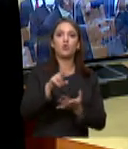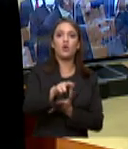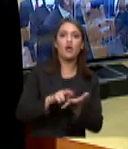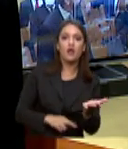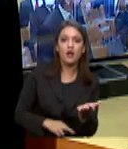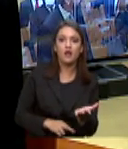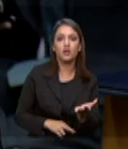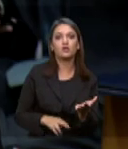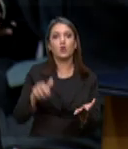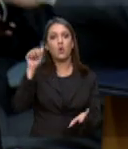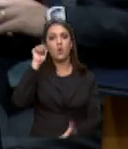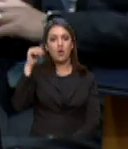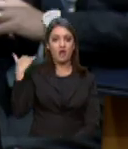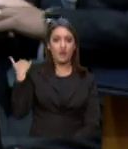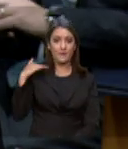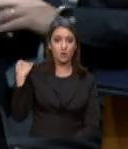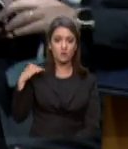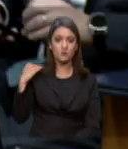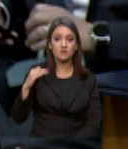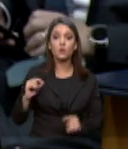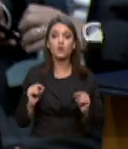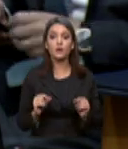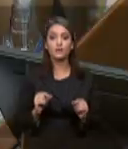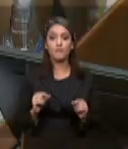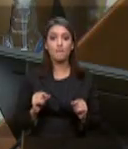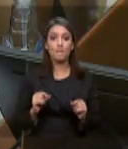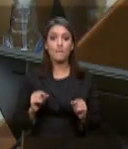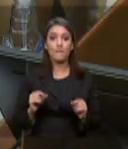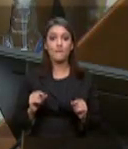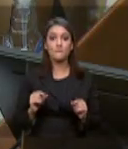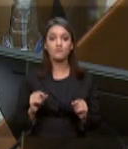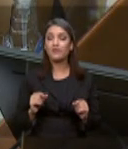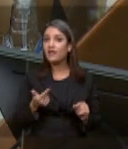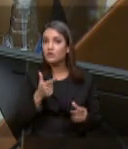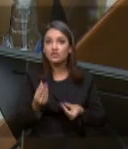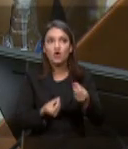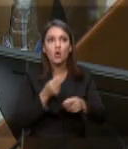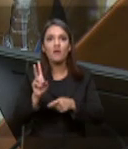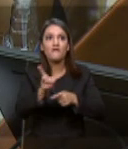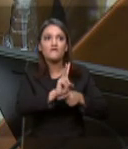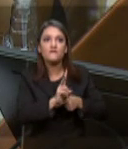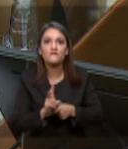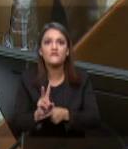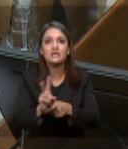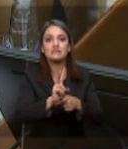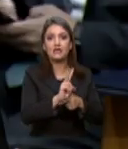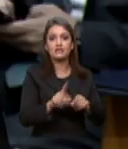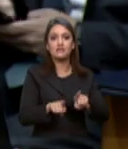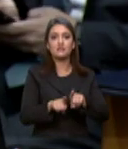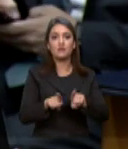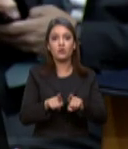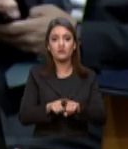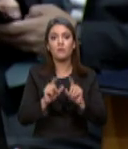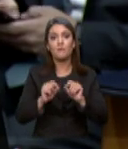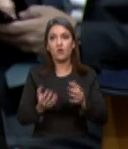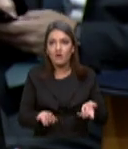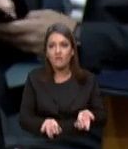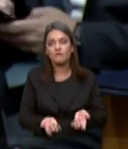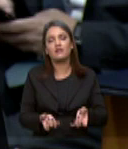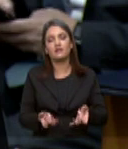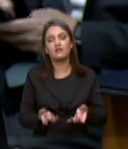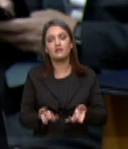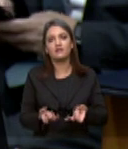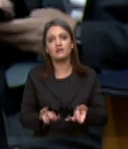pela eminente ministra relatora, e que se inviabilizou a fiscalização da exportação da matéria nativa brasileira,